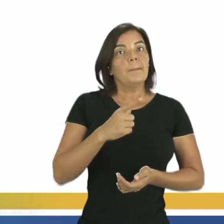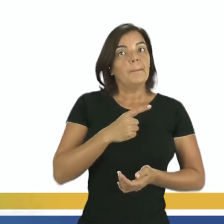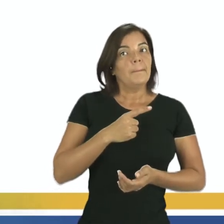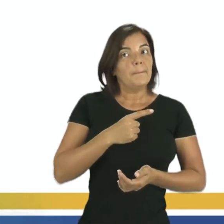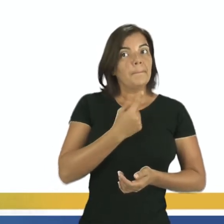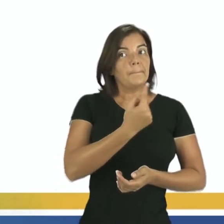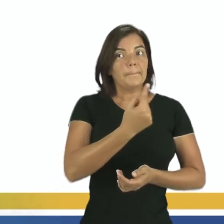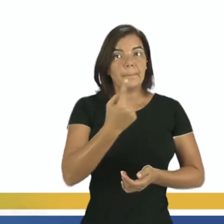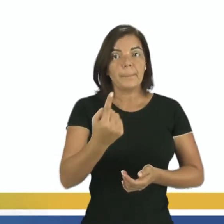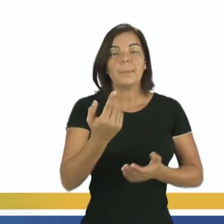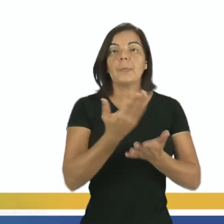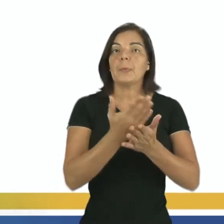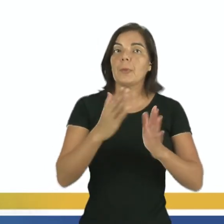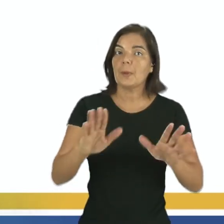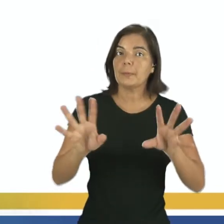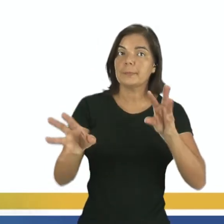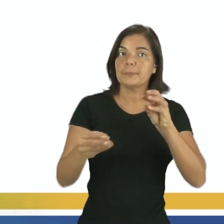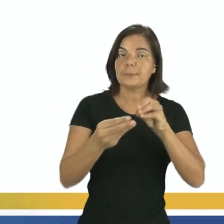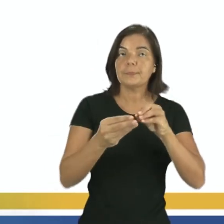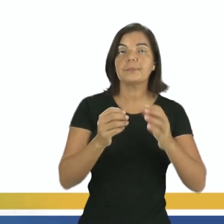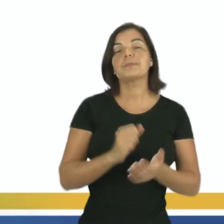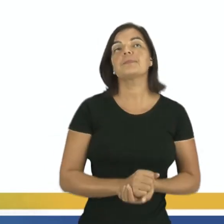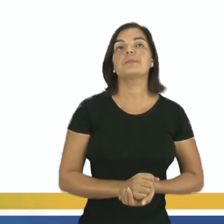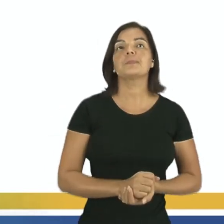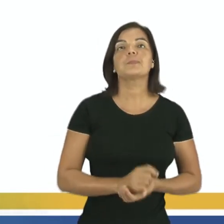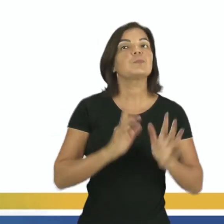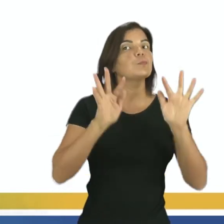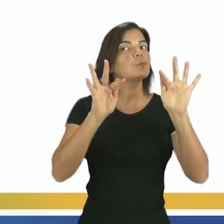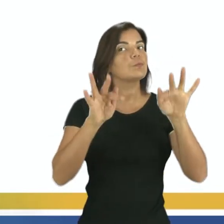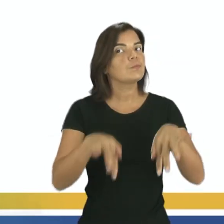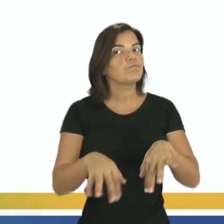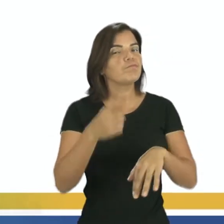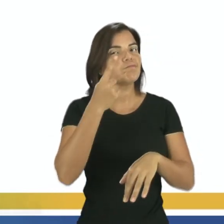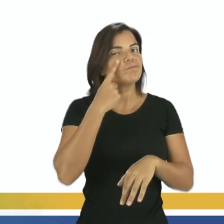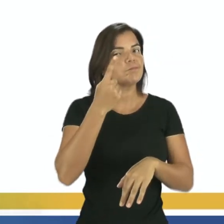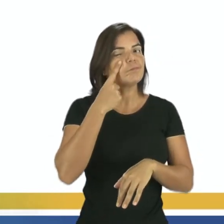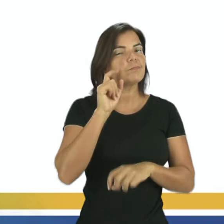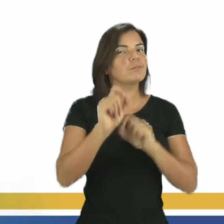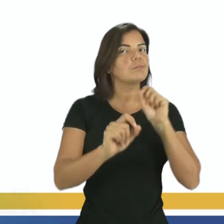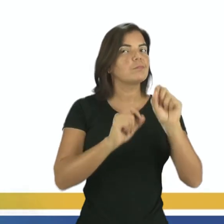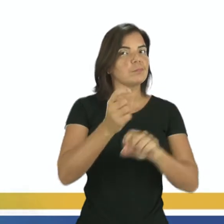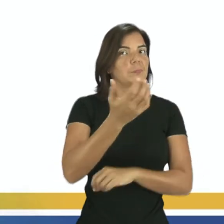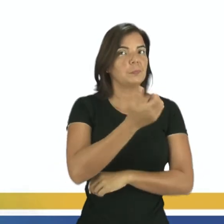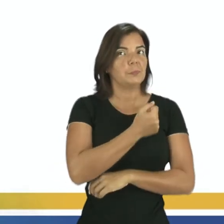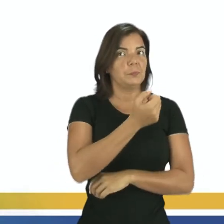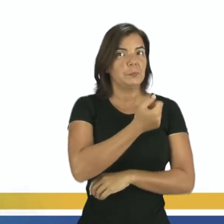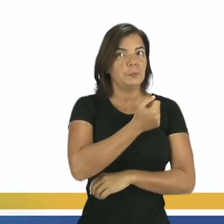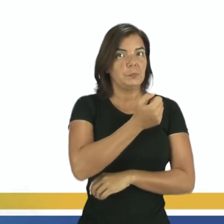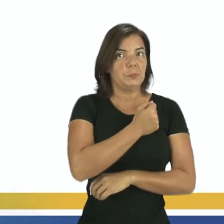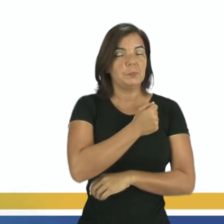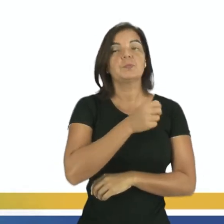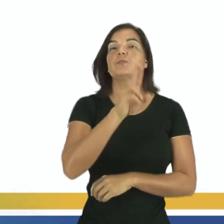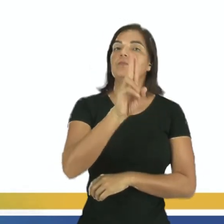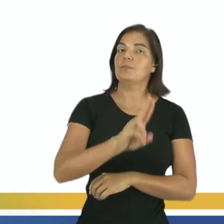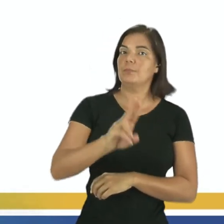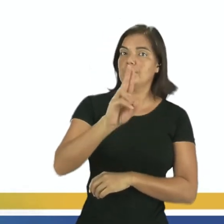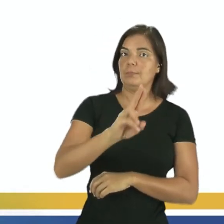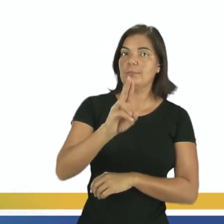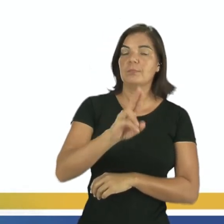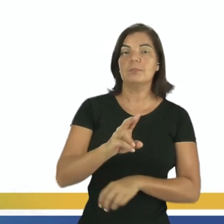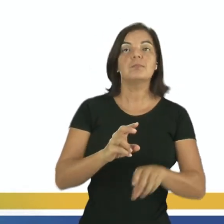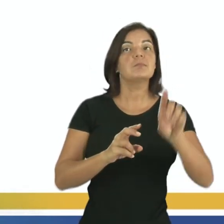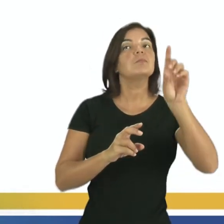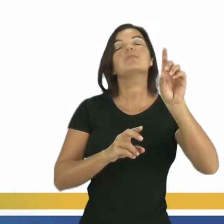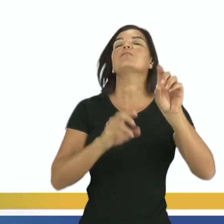acaba a decomposição desses números. No final você observa então que os números primos usados do lado